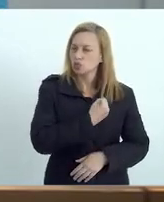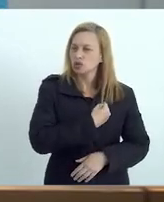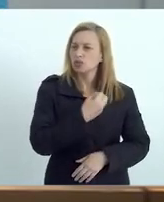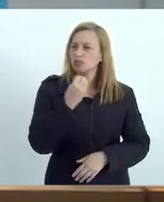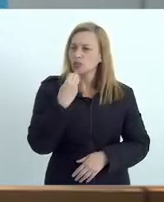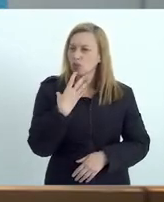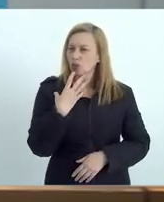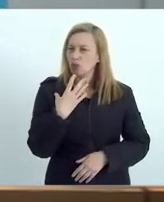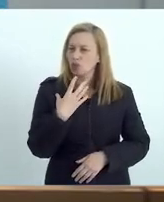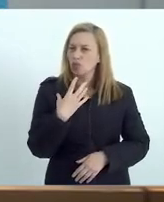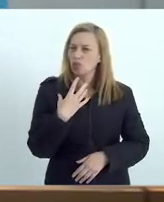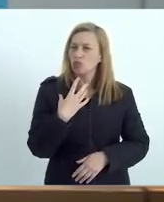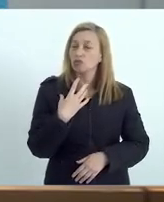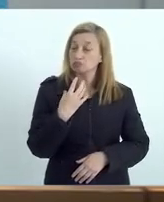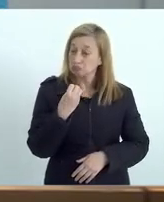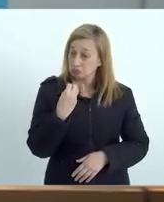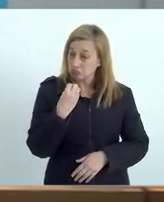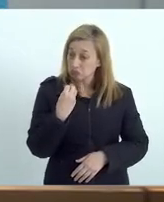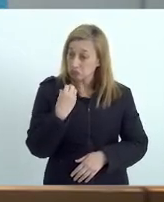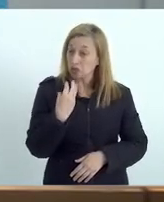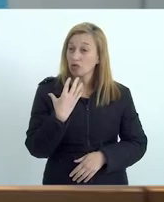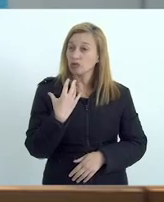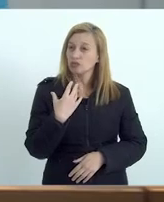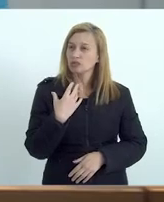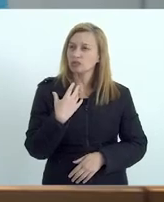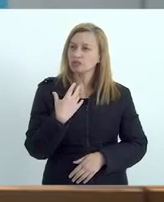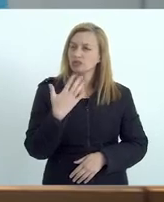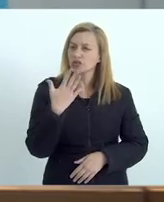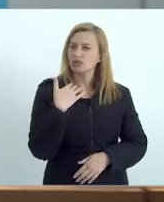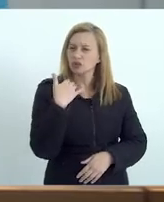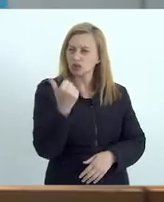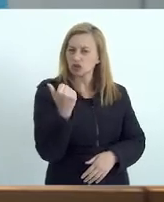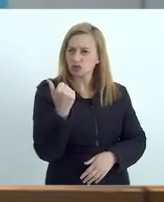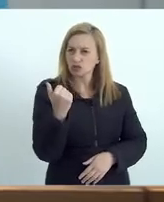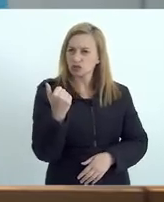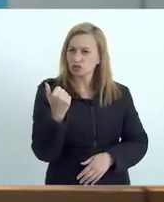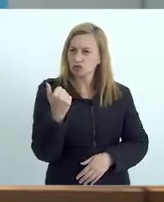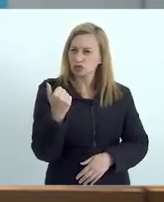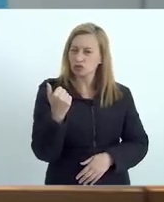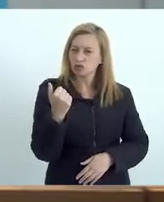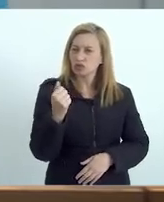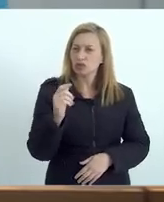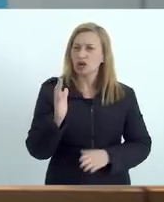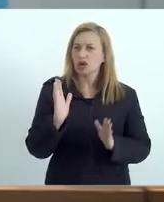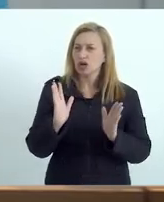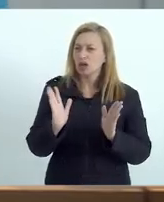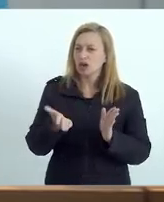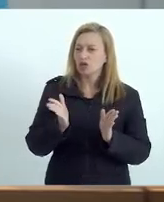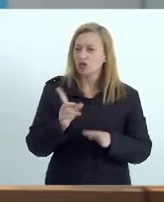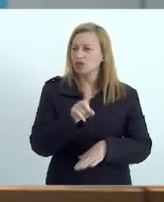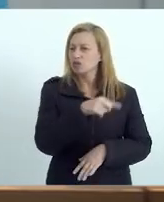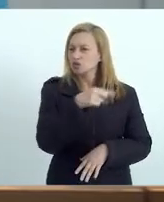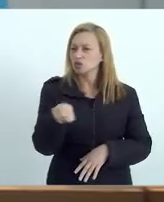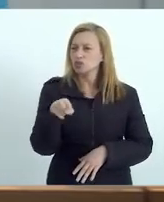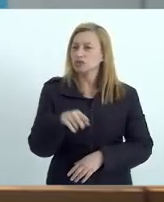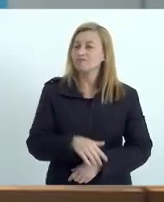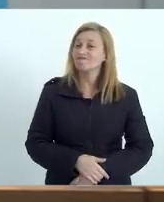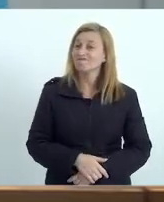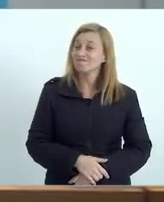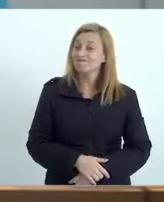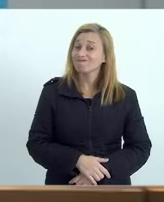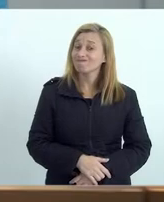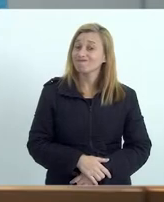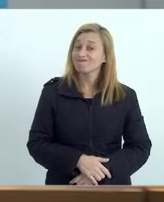boas classificatórias e que foram chamados foram excluídos nessa leva